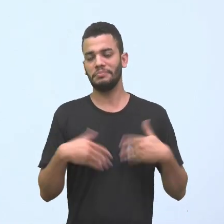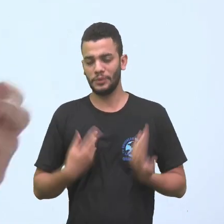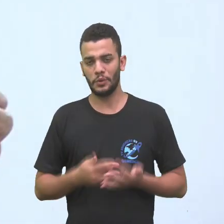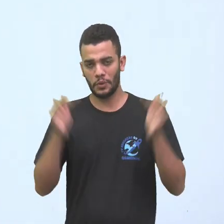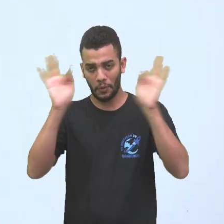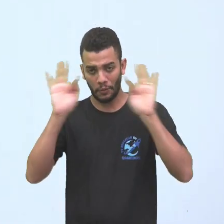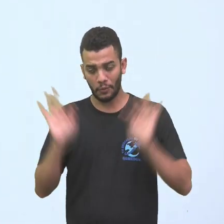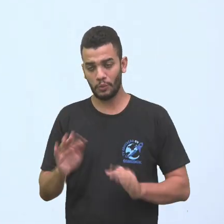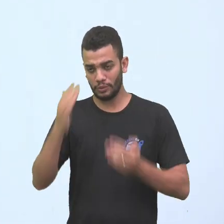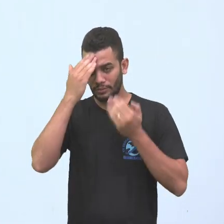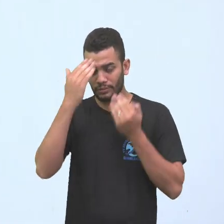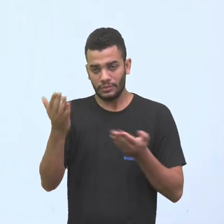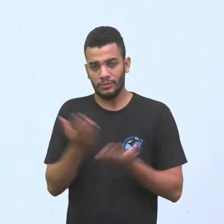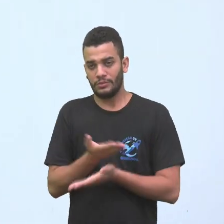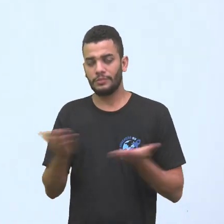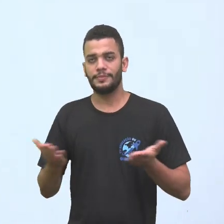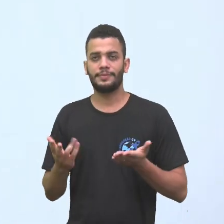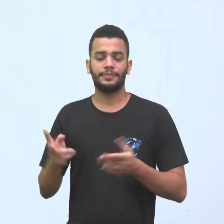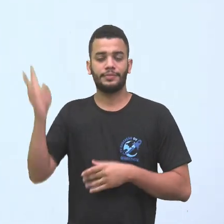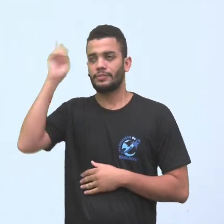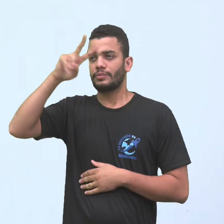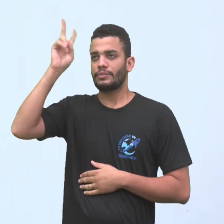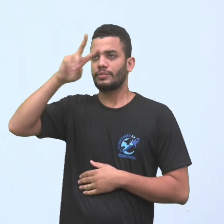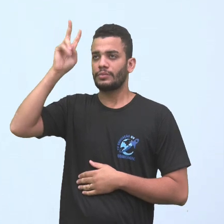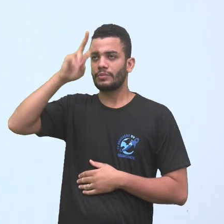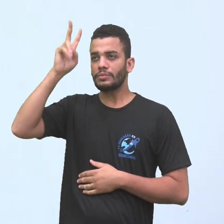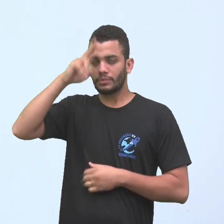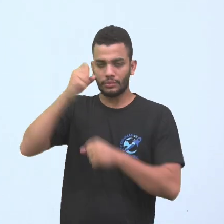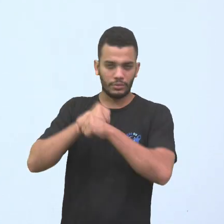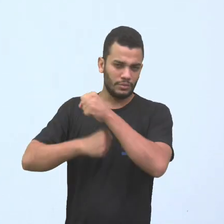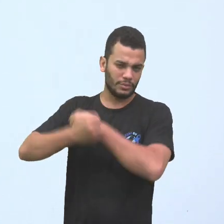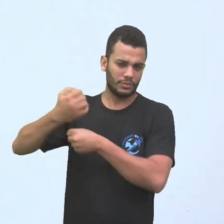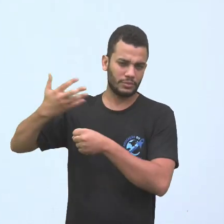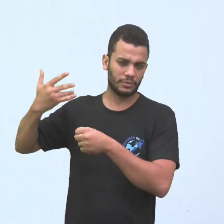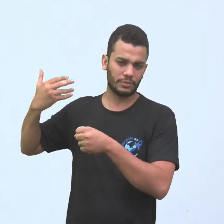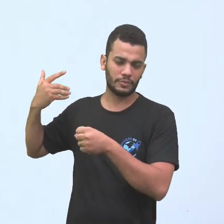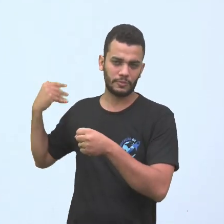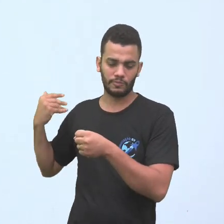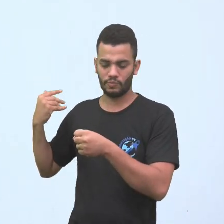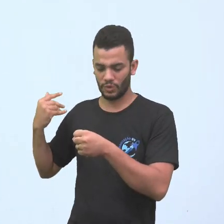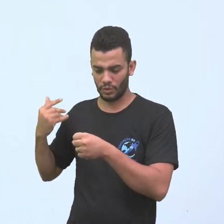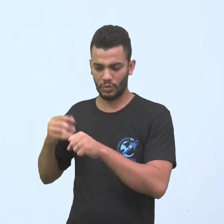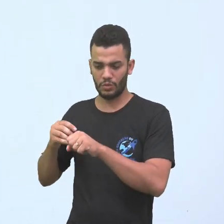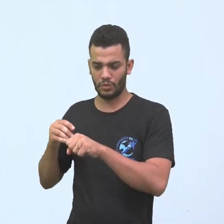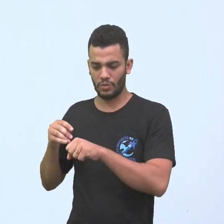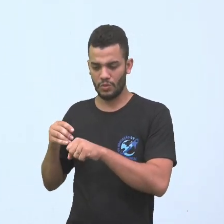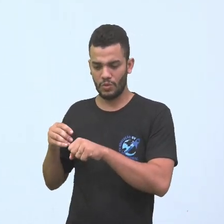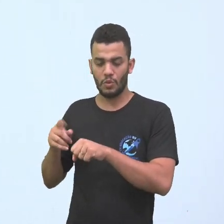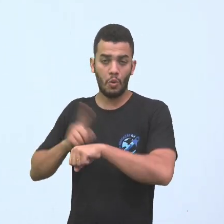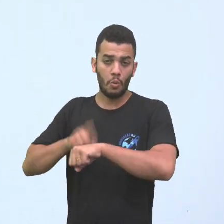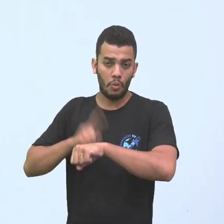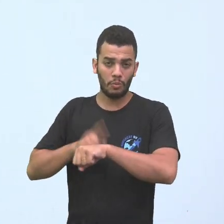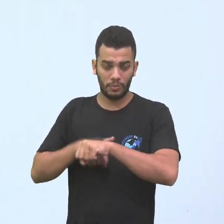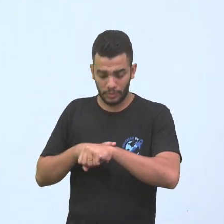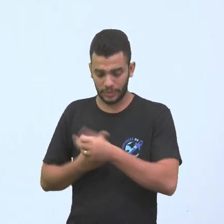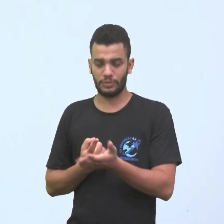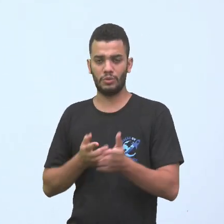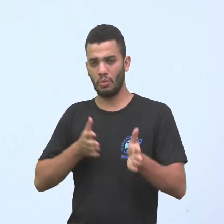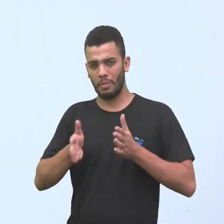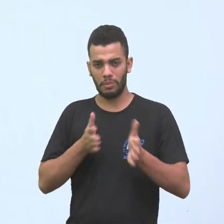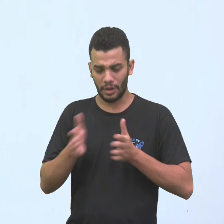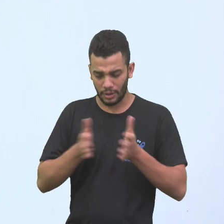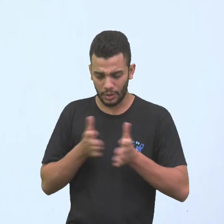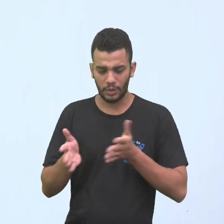uma educação que eu me lembro, quando a Jeane estava lá na Câmara, brigando lá, porque não tinha alimentação, não tinha transporte,